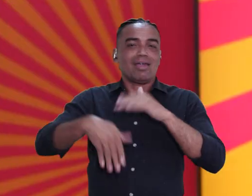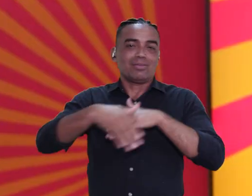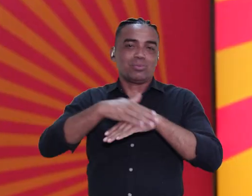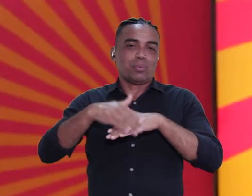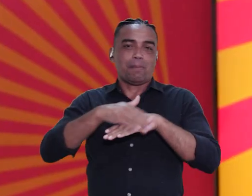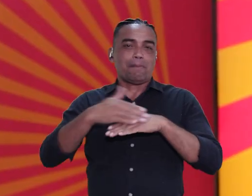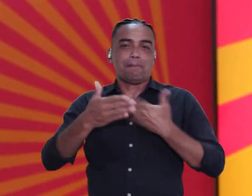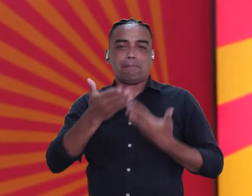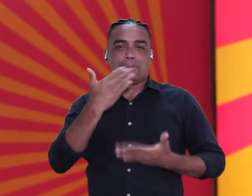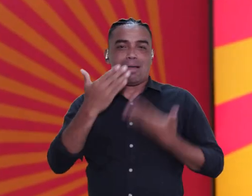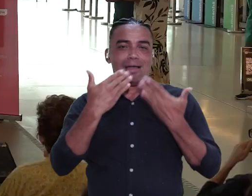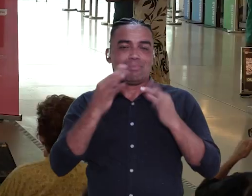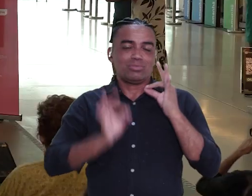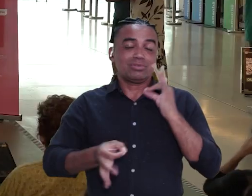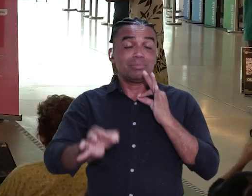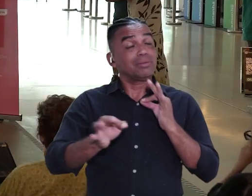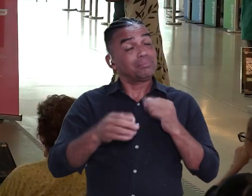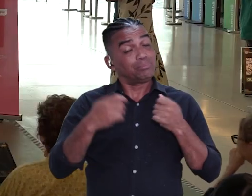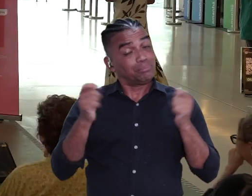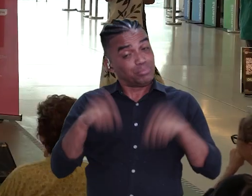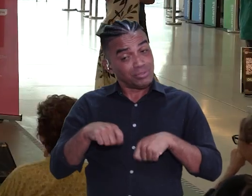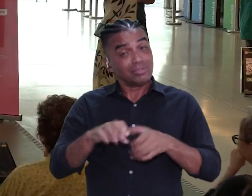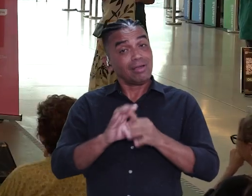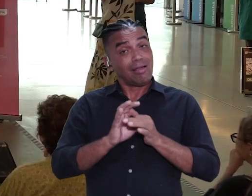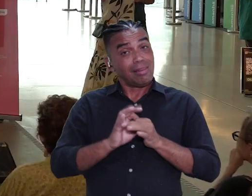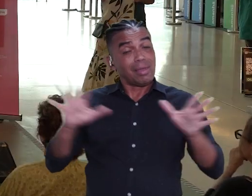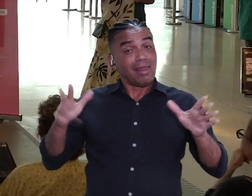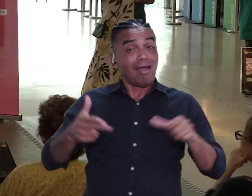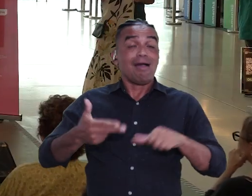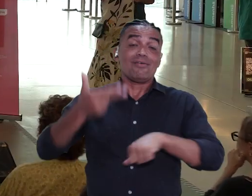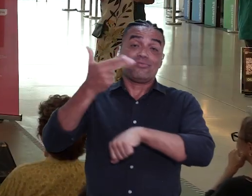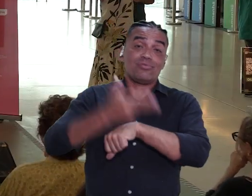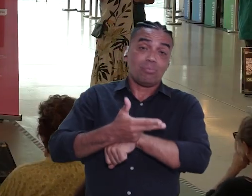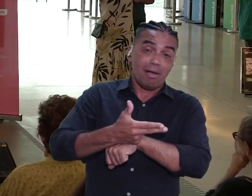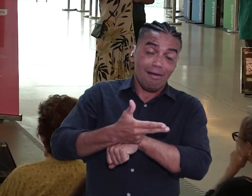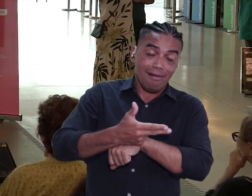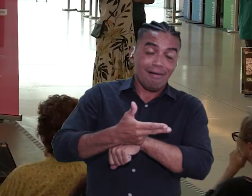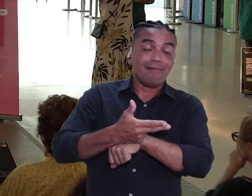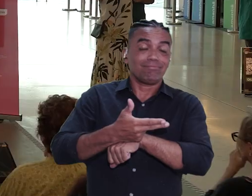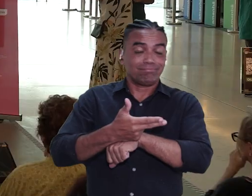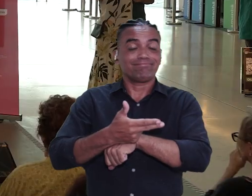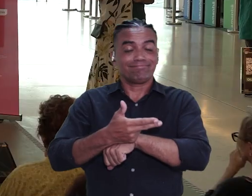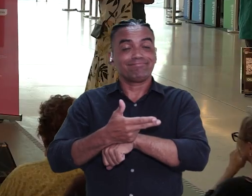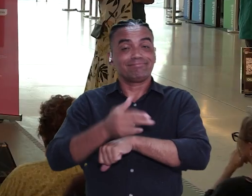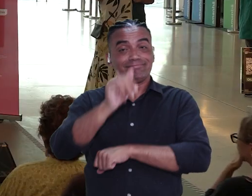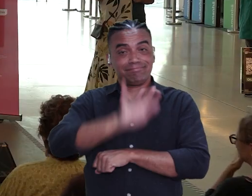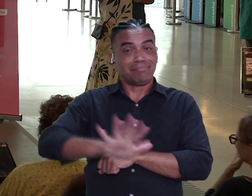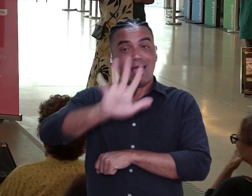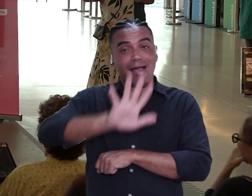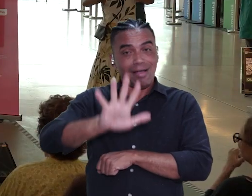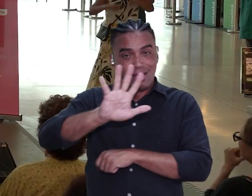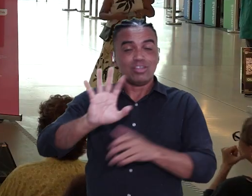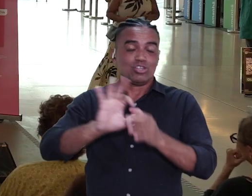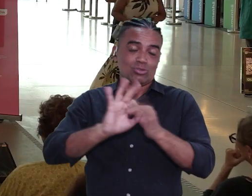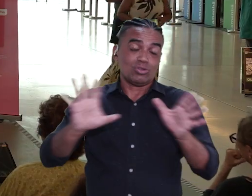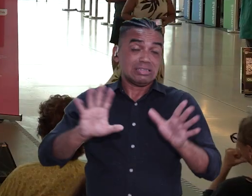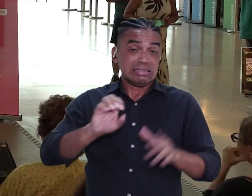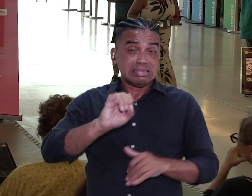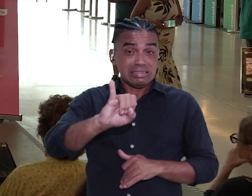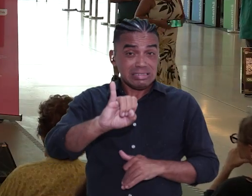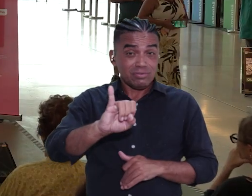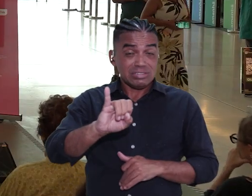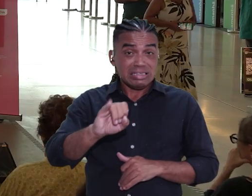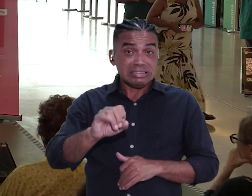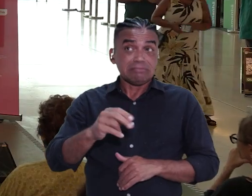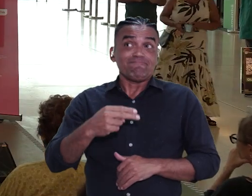eu preciso que vocês nos autorizem a filmar, gravar o evento, e aquelas pessoas que não se